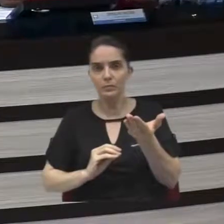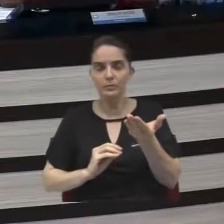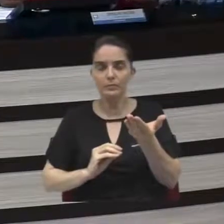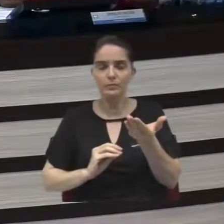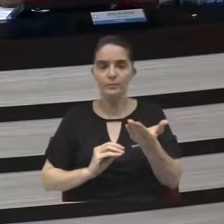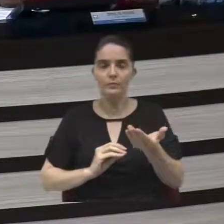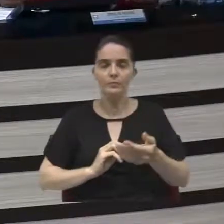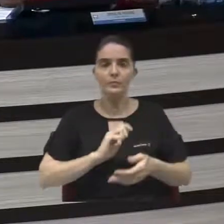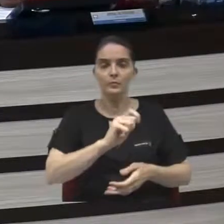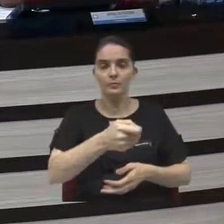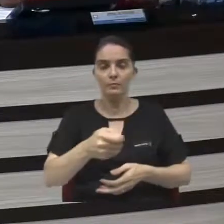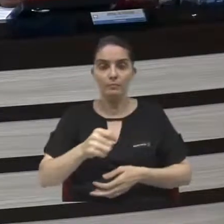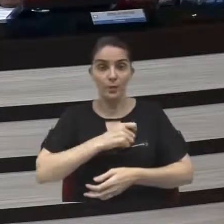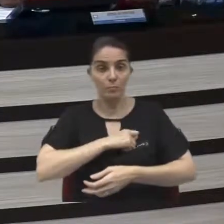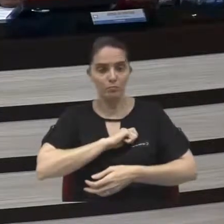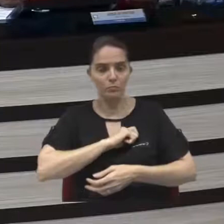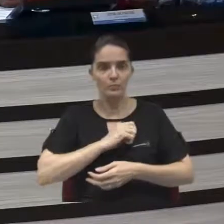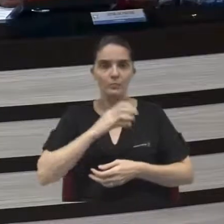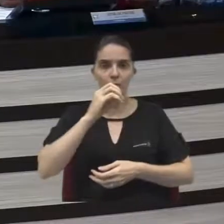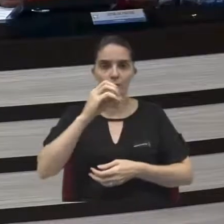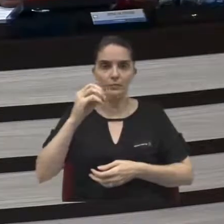Contas